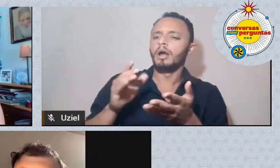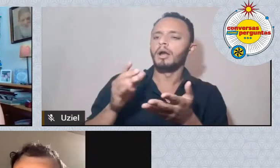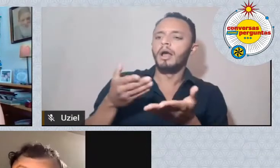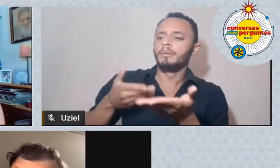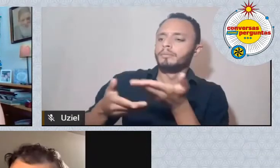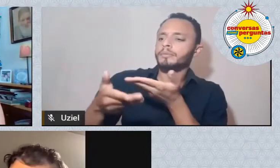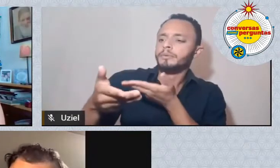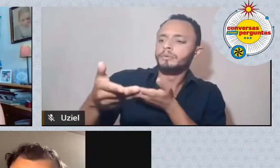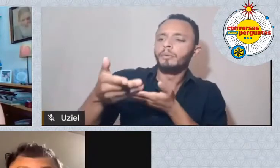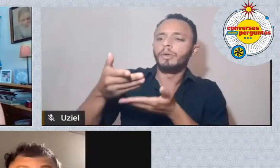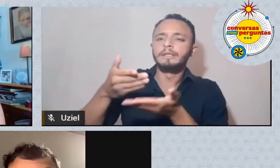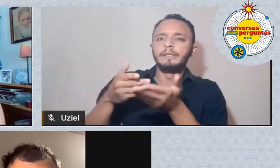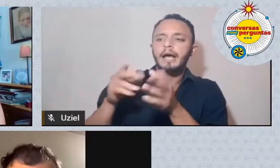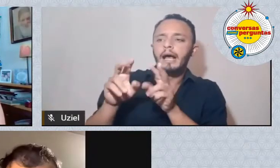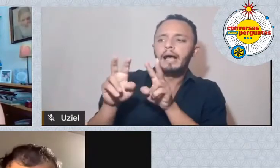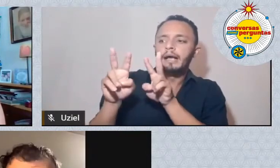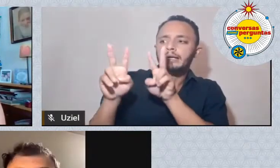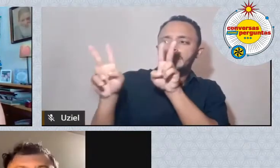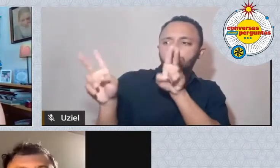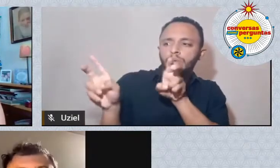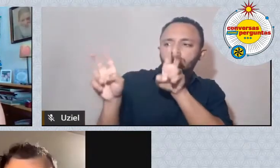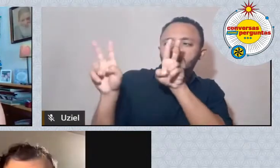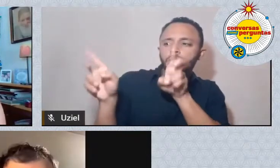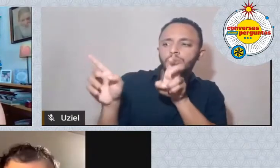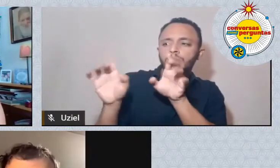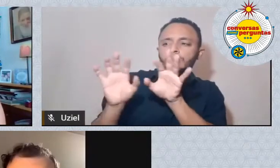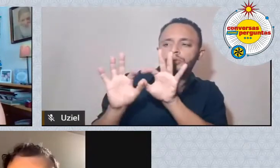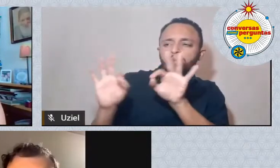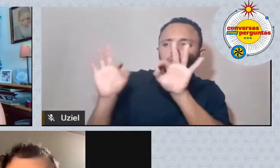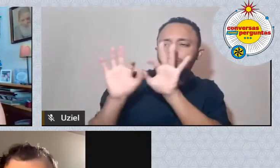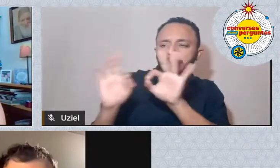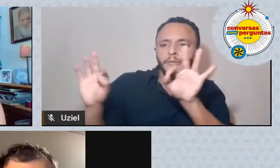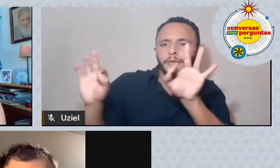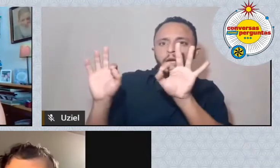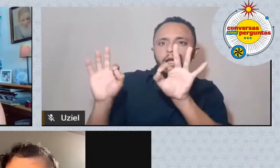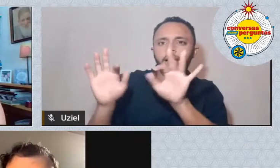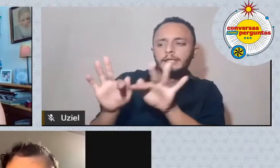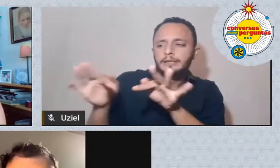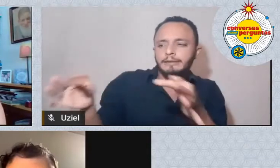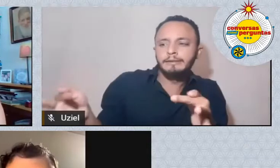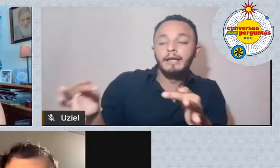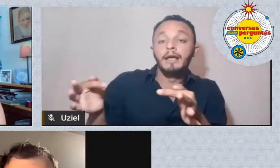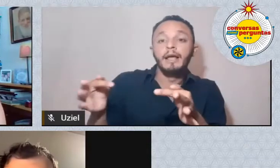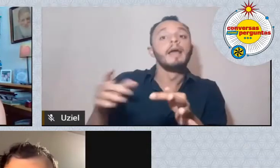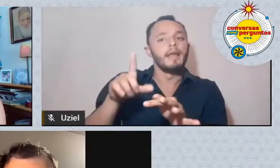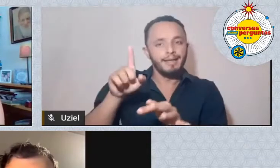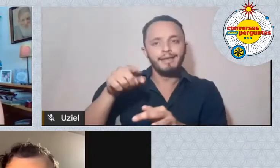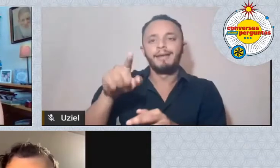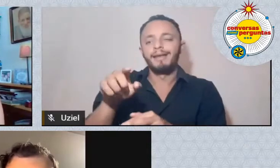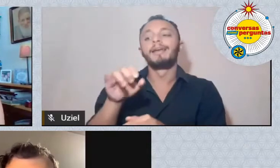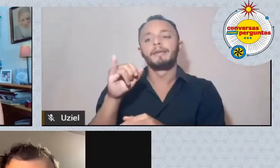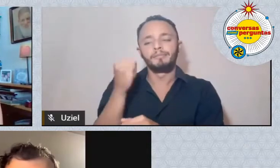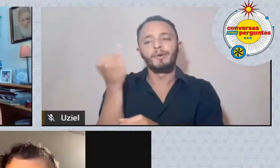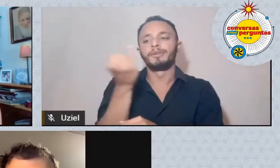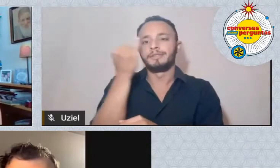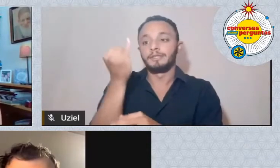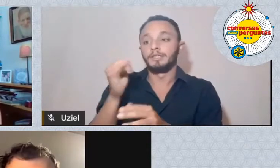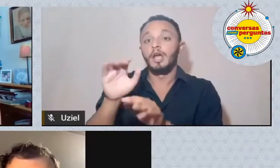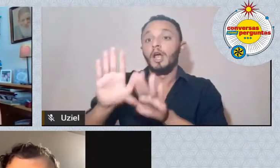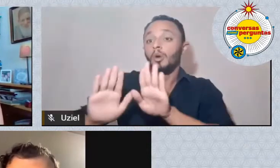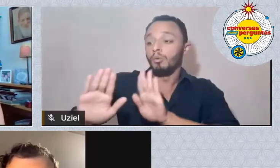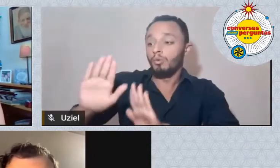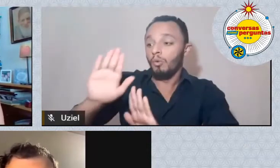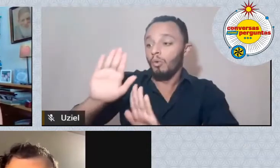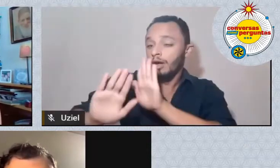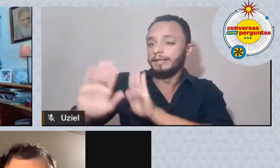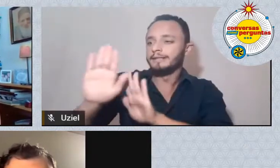Bonito, das linhas, das entrelinhas também, né? Não sei se você sabe a origem dessa expressão,